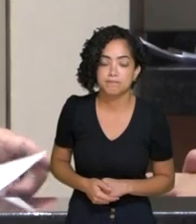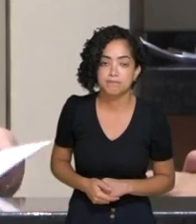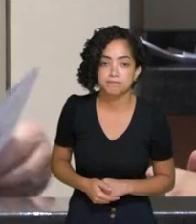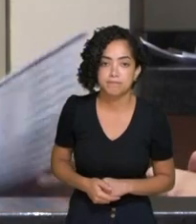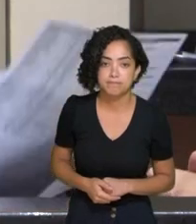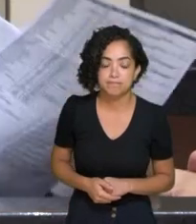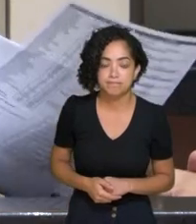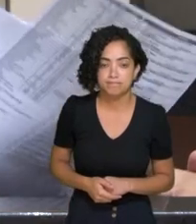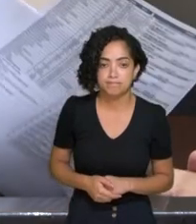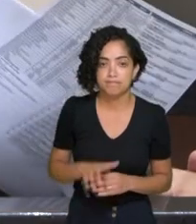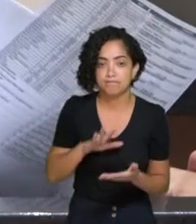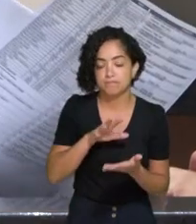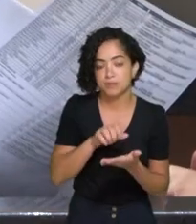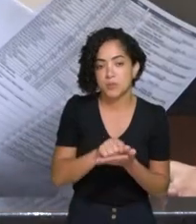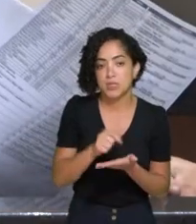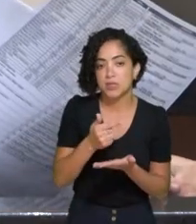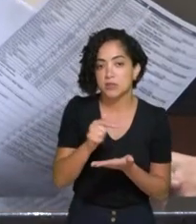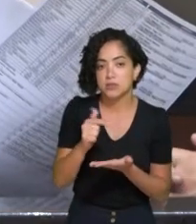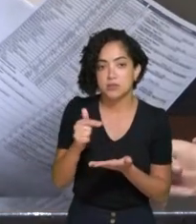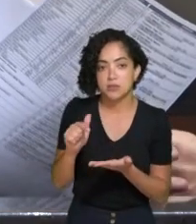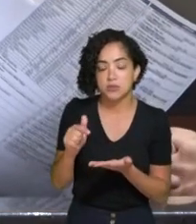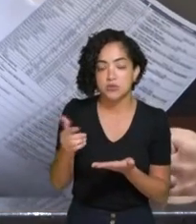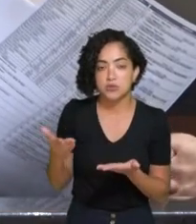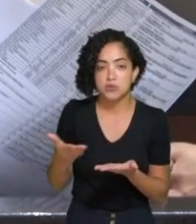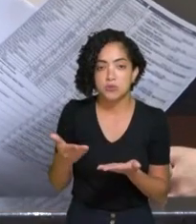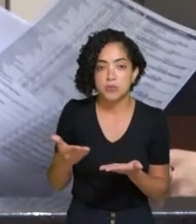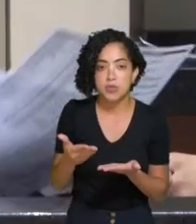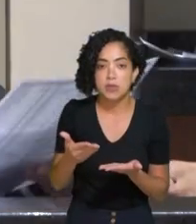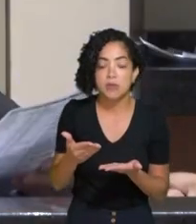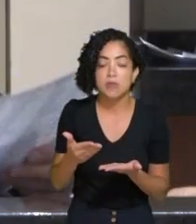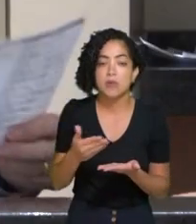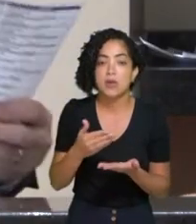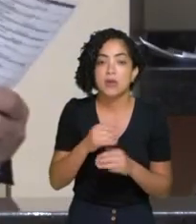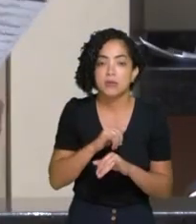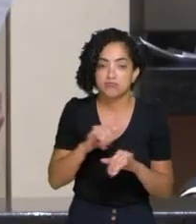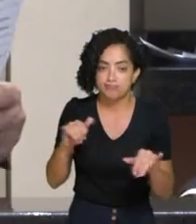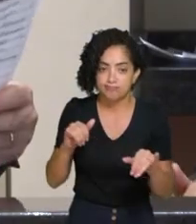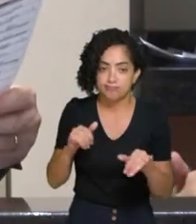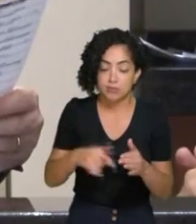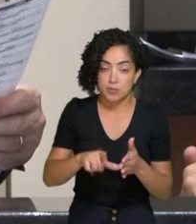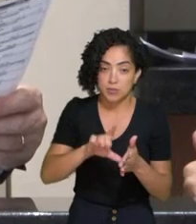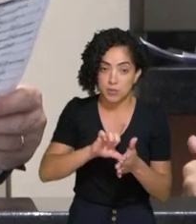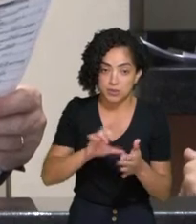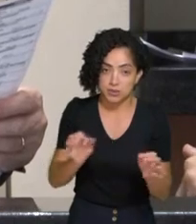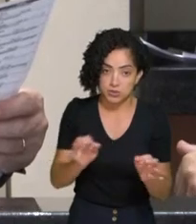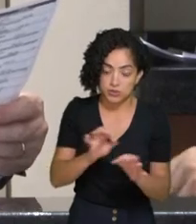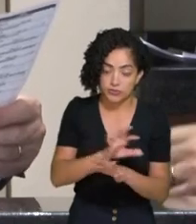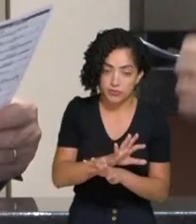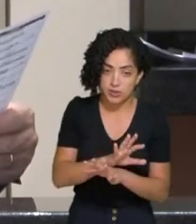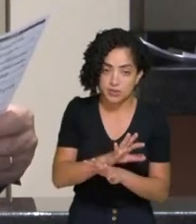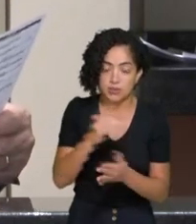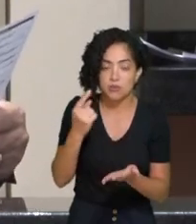Não havendo mais oradores inscritos em explicações pessoais, esta presidência, antes de encerrar a presente sessão,